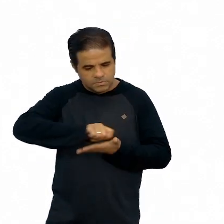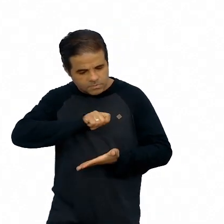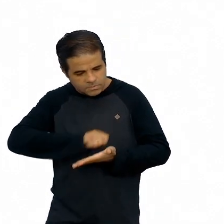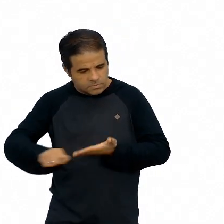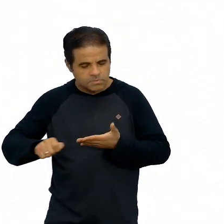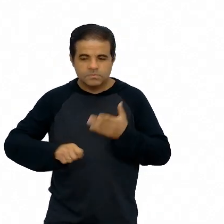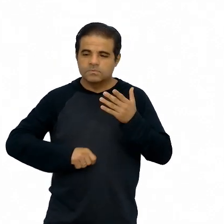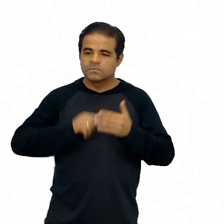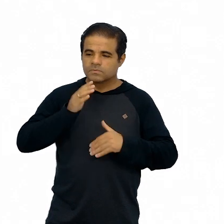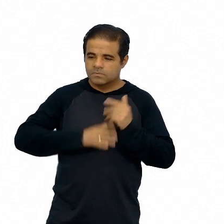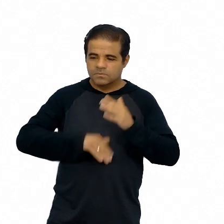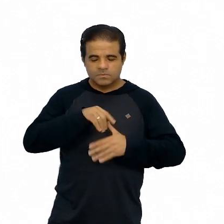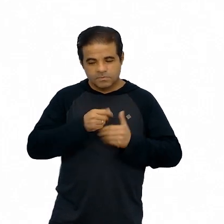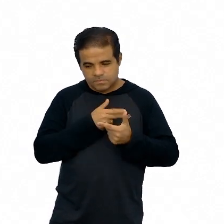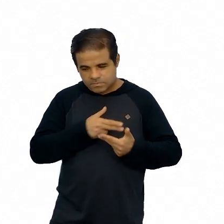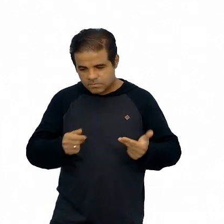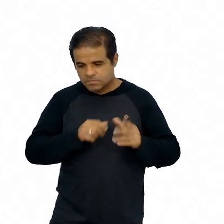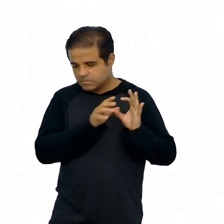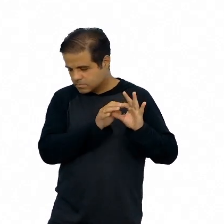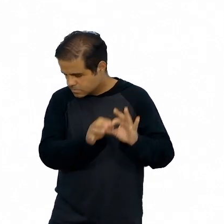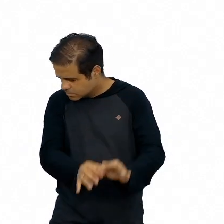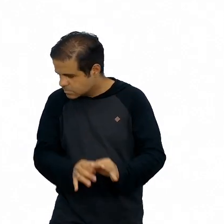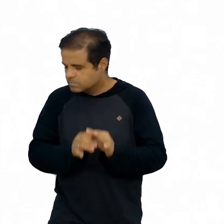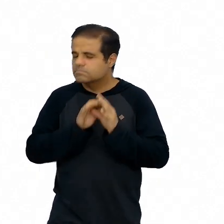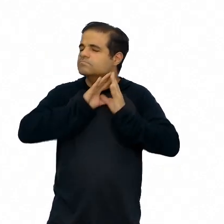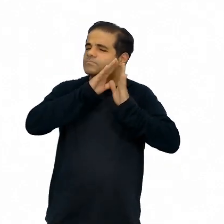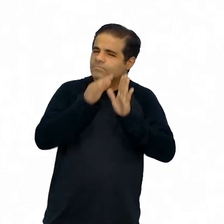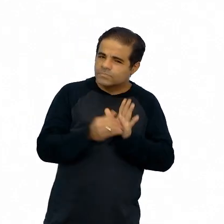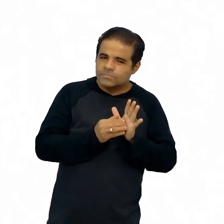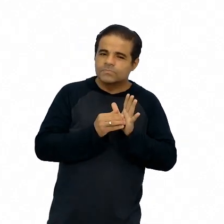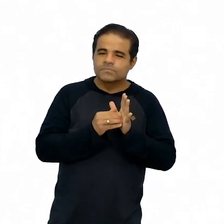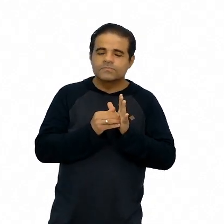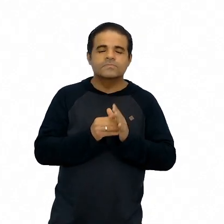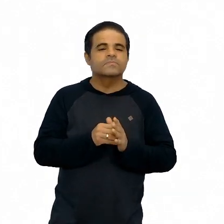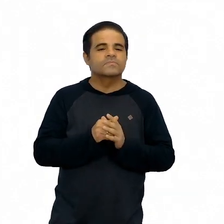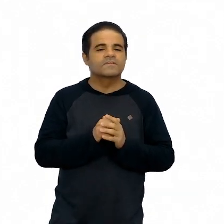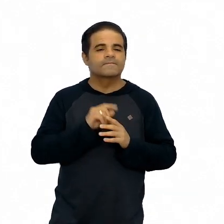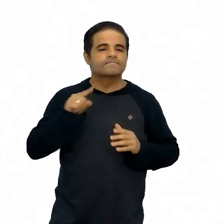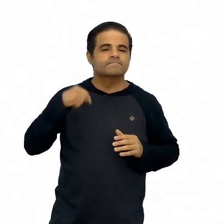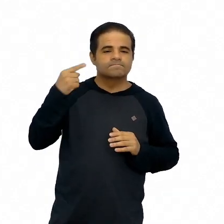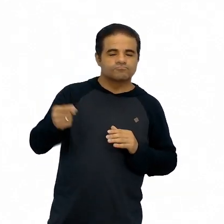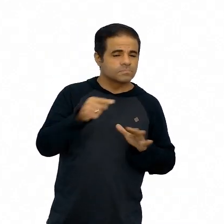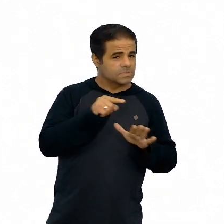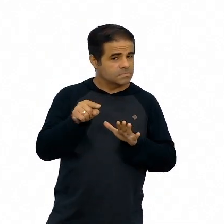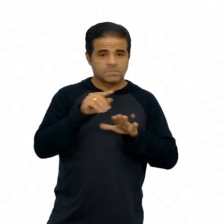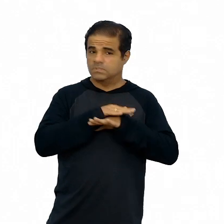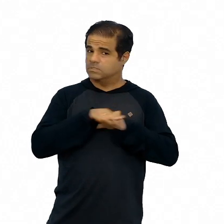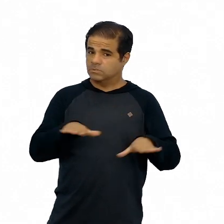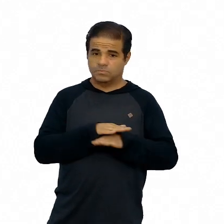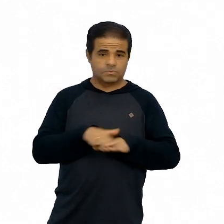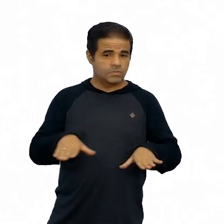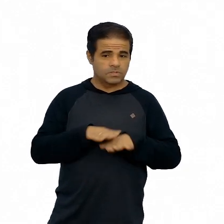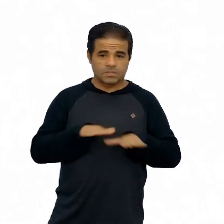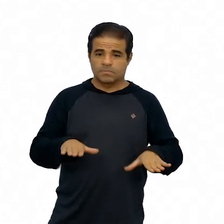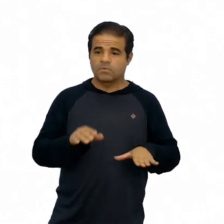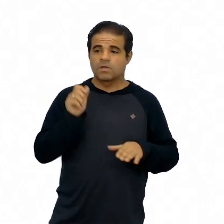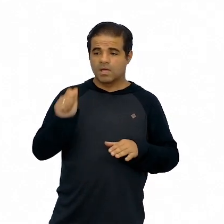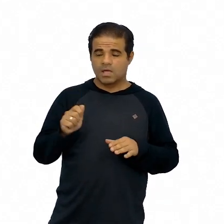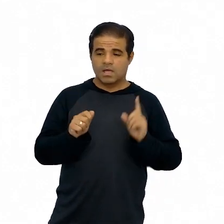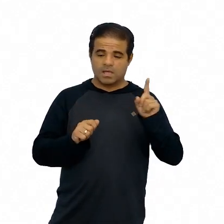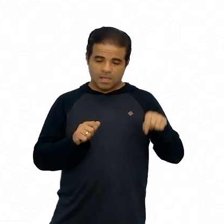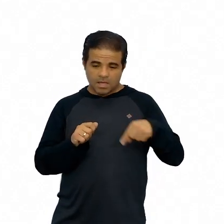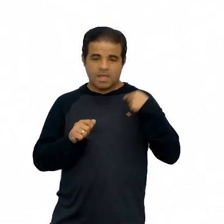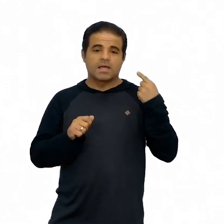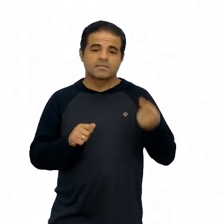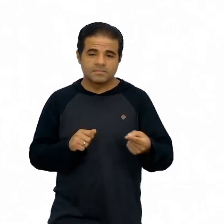que são pertinentes daquele contexto. Na semana A, acabou aquela semana A. Aí tem a